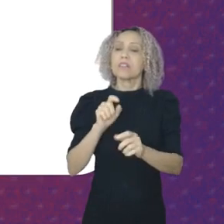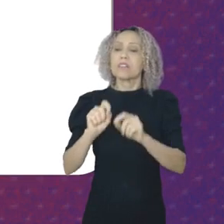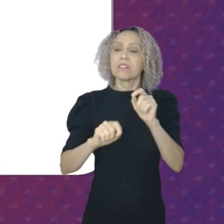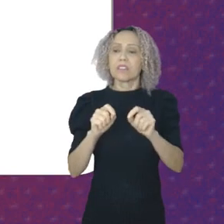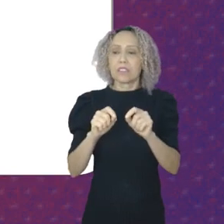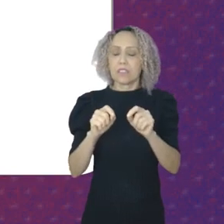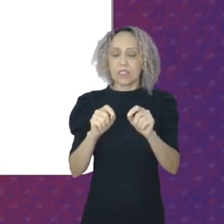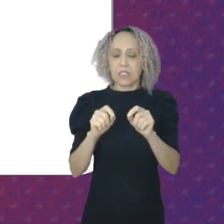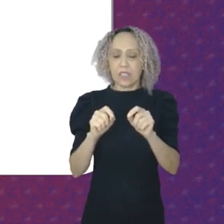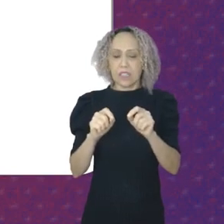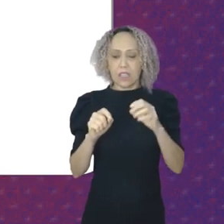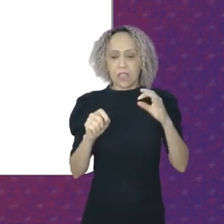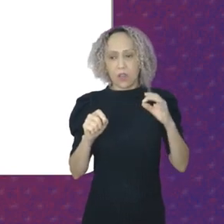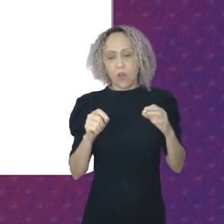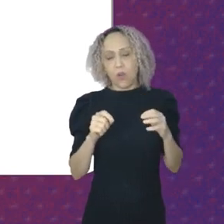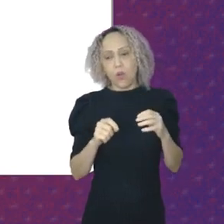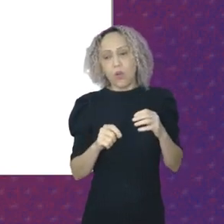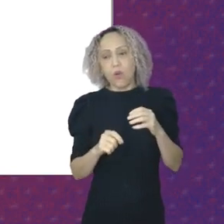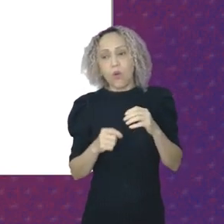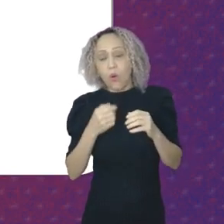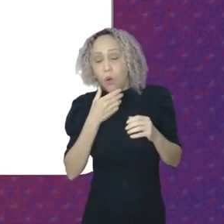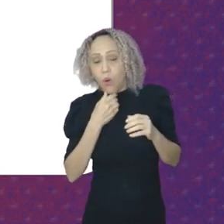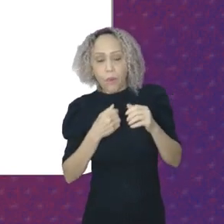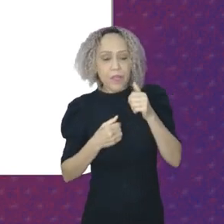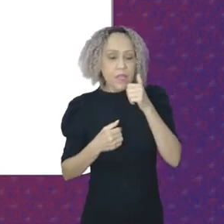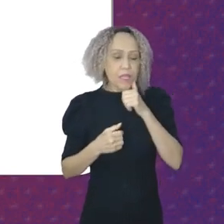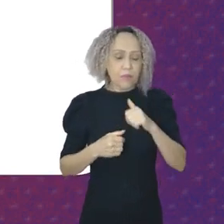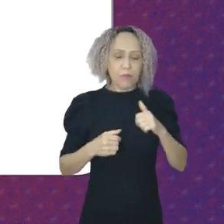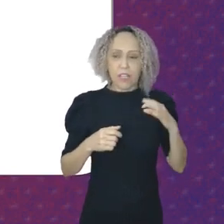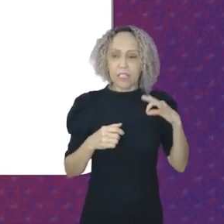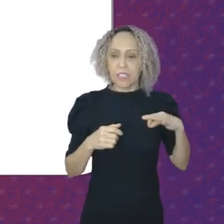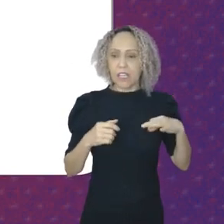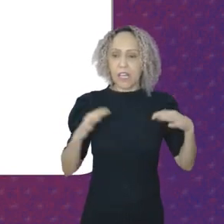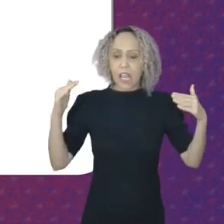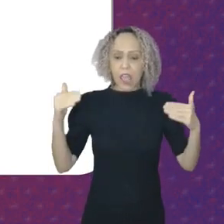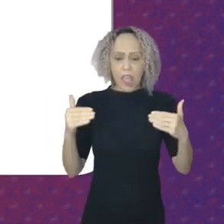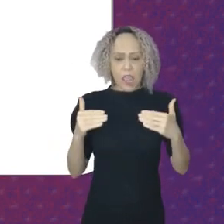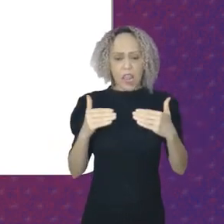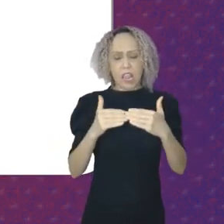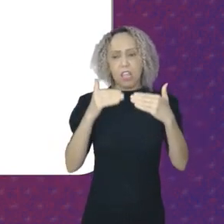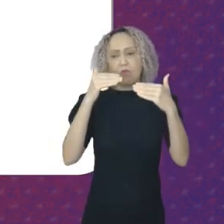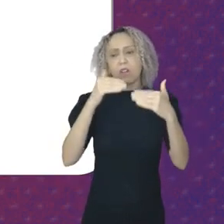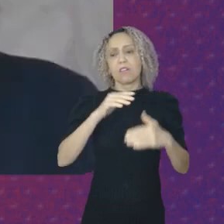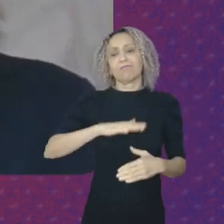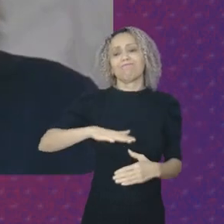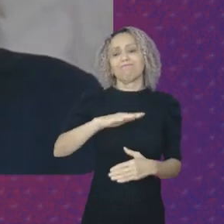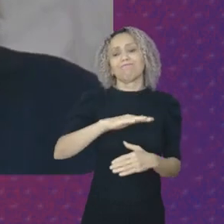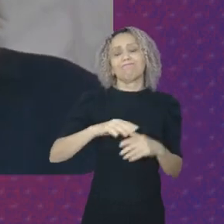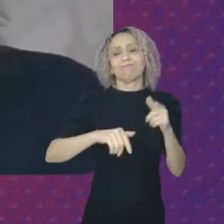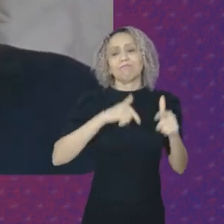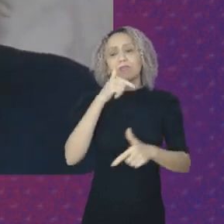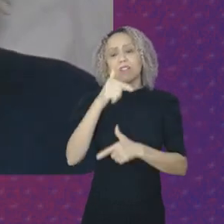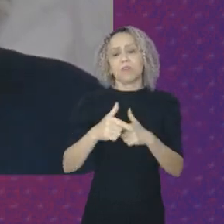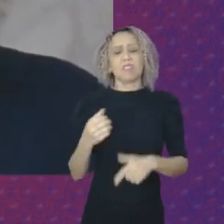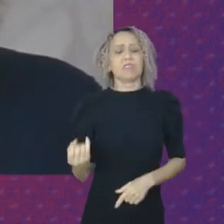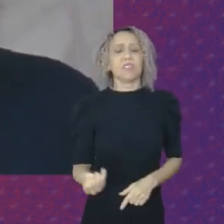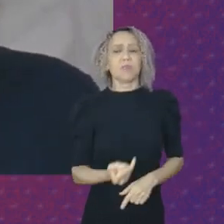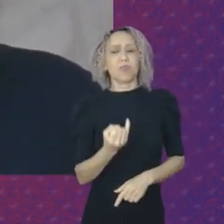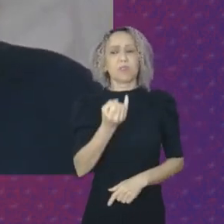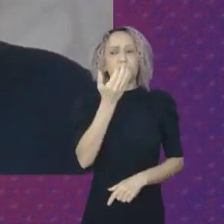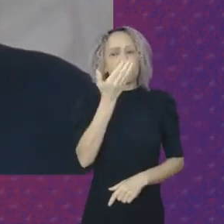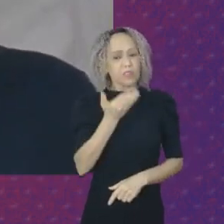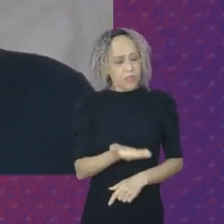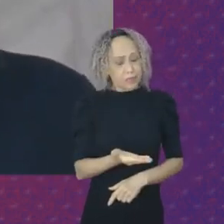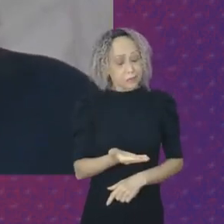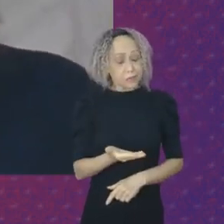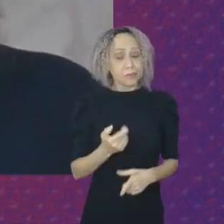da igualdade salarial entre homens e mulheres no mundo do trabalho. Isso é muito importante, porque no